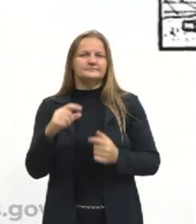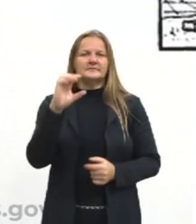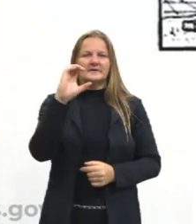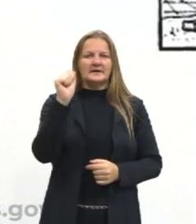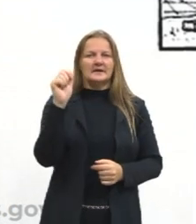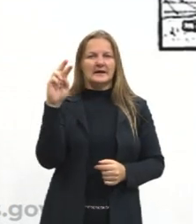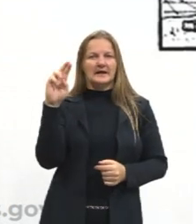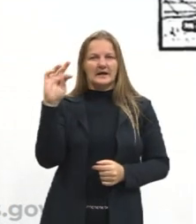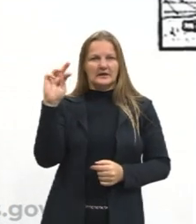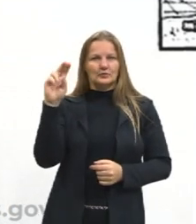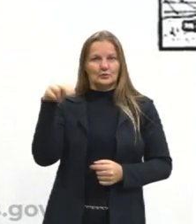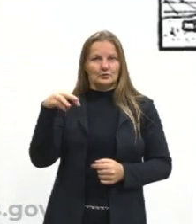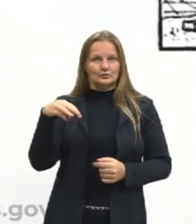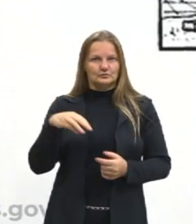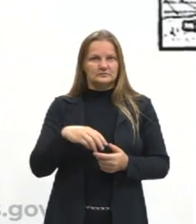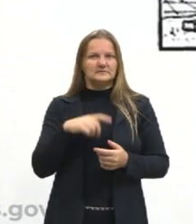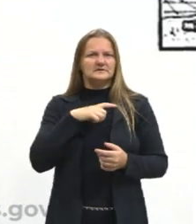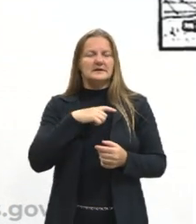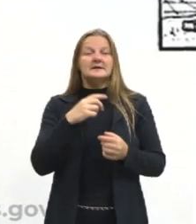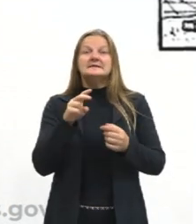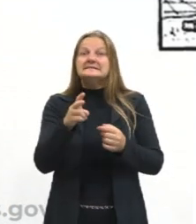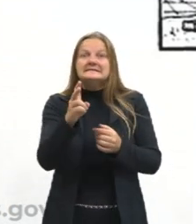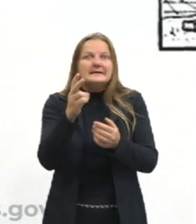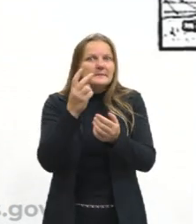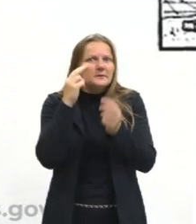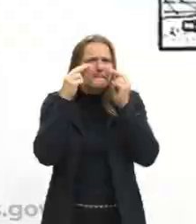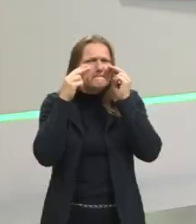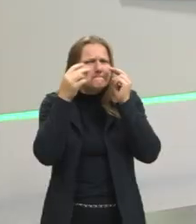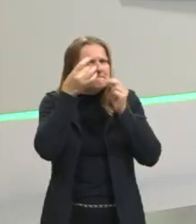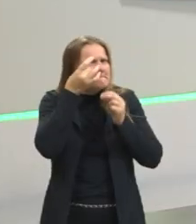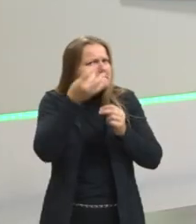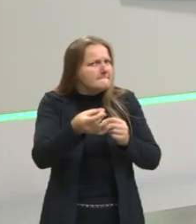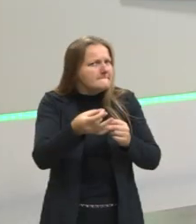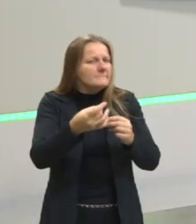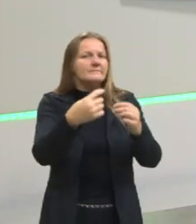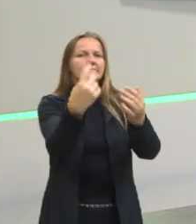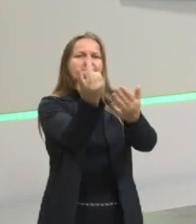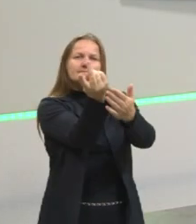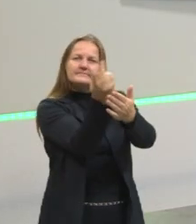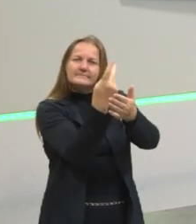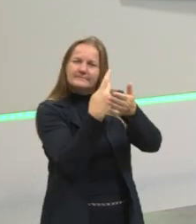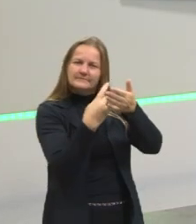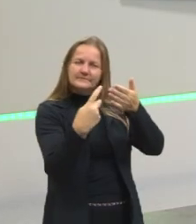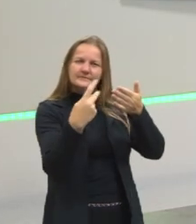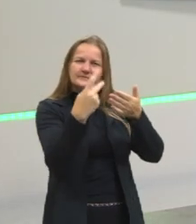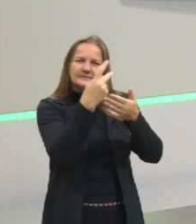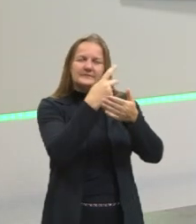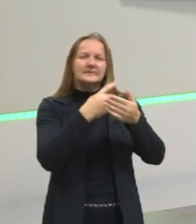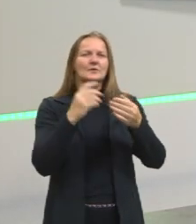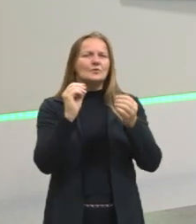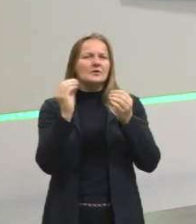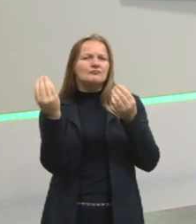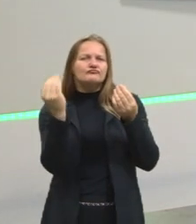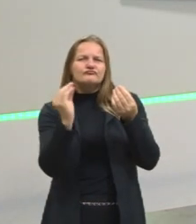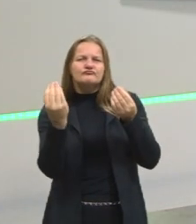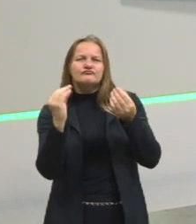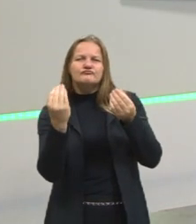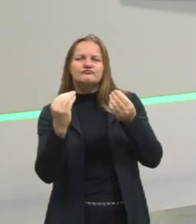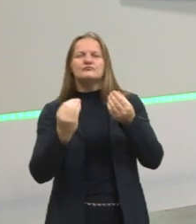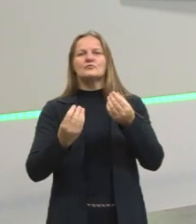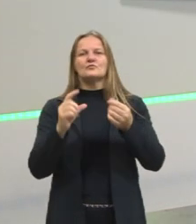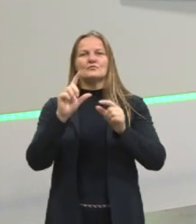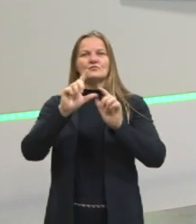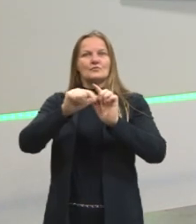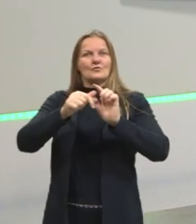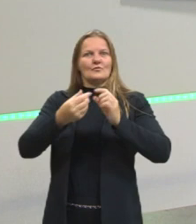sempre é a partir da imagem nós vamos olhando os elementos que compõem essa charge e